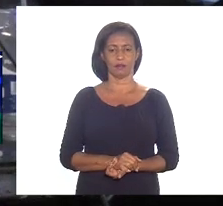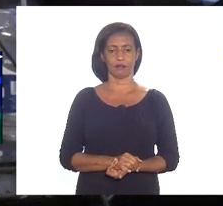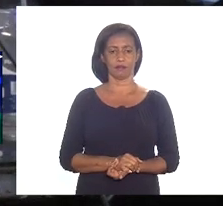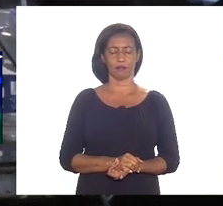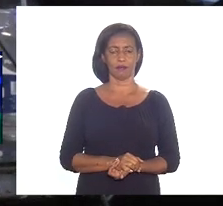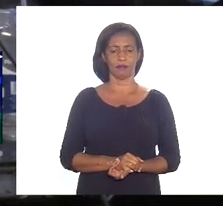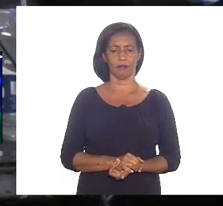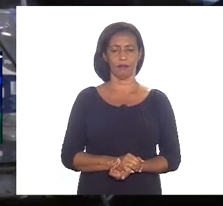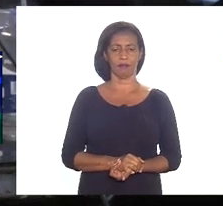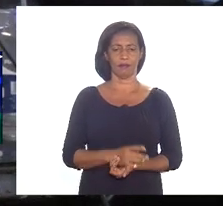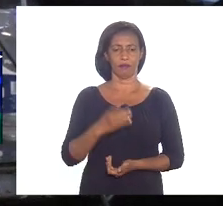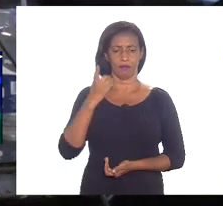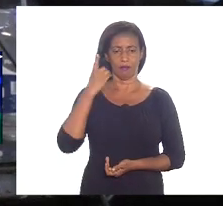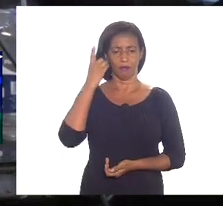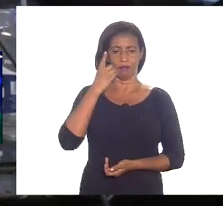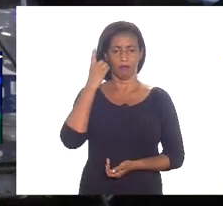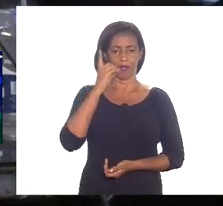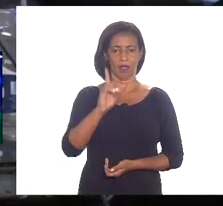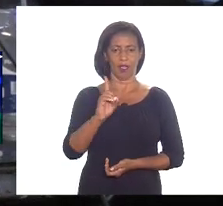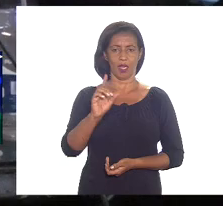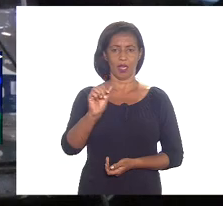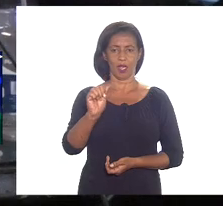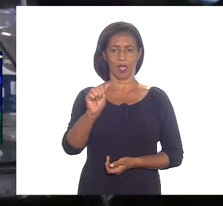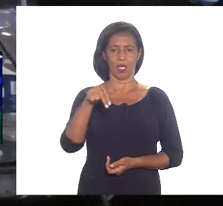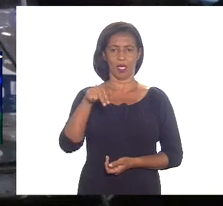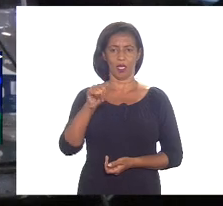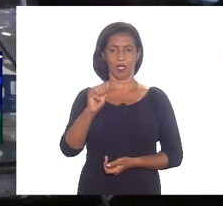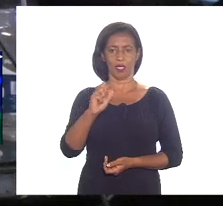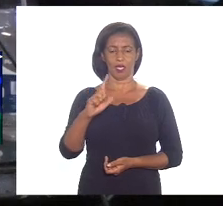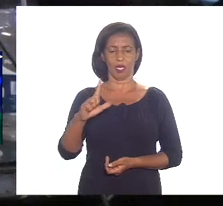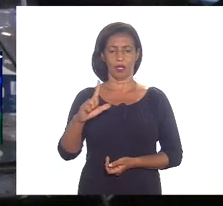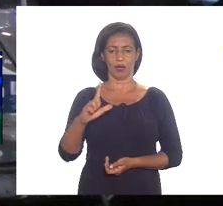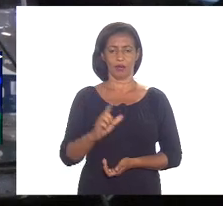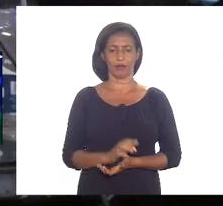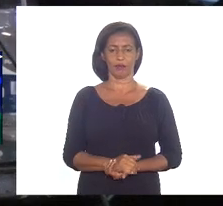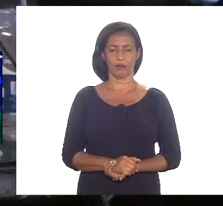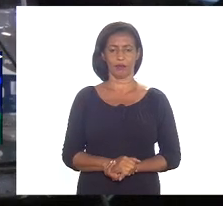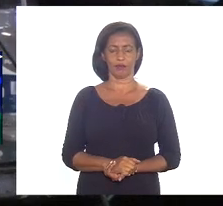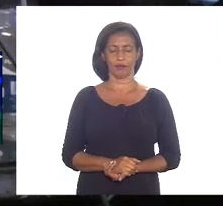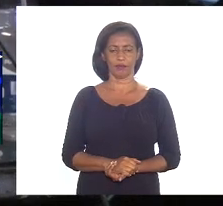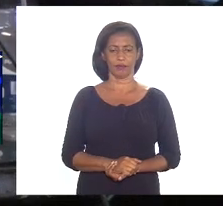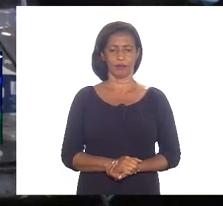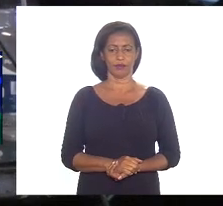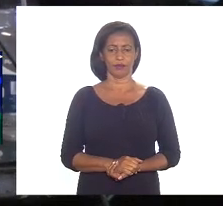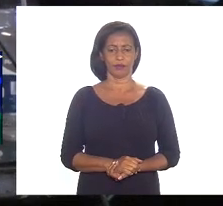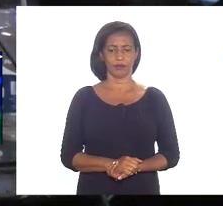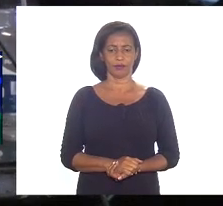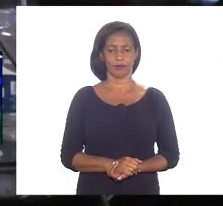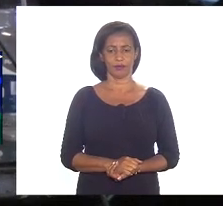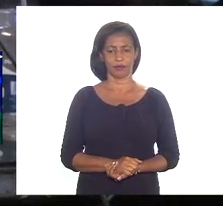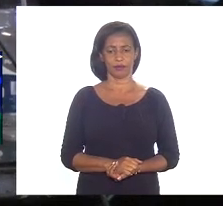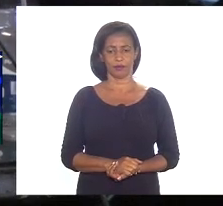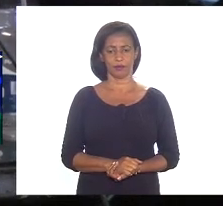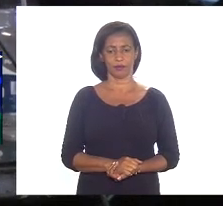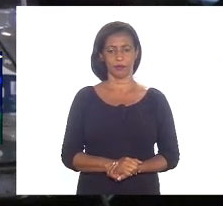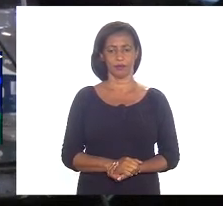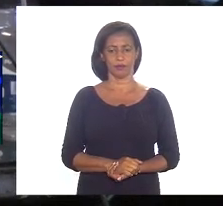o deputado Daniel liberon a Cepa Daniel liberon